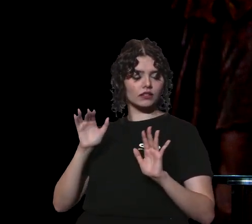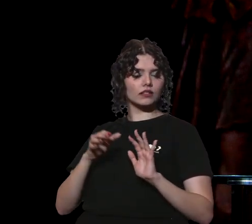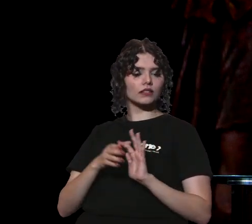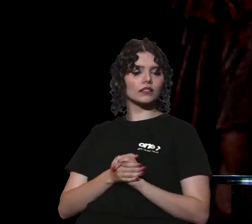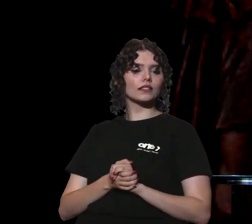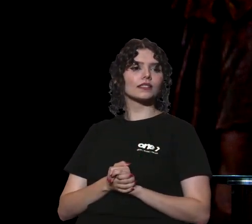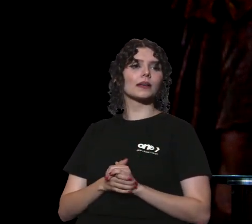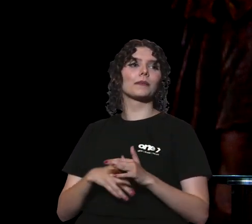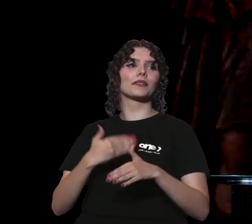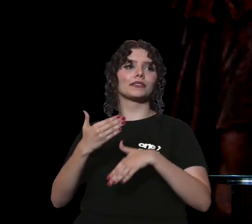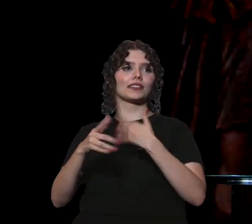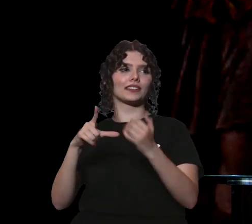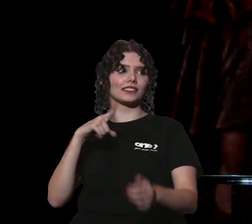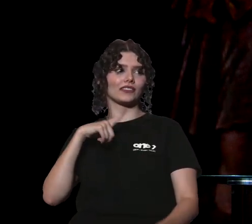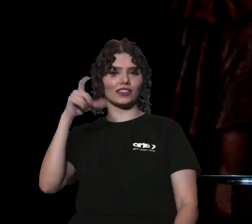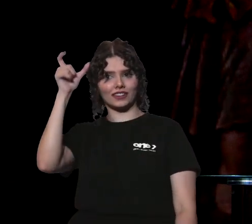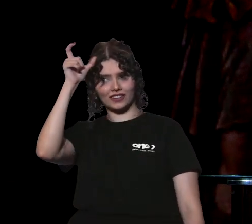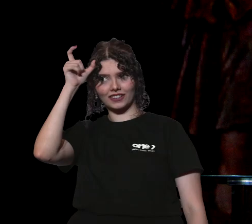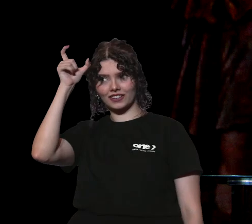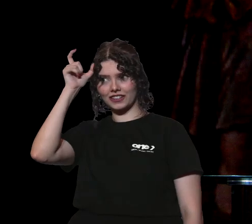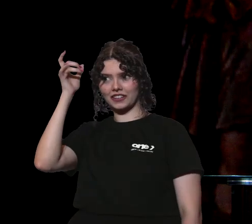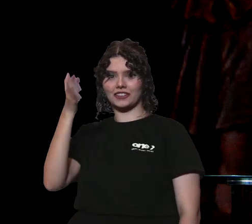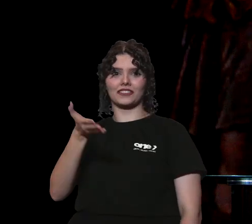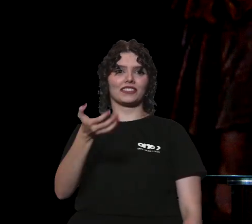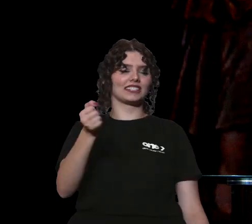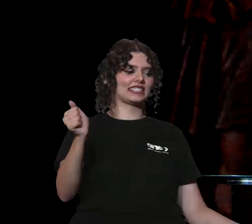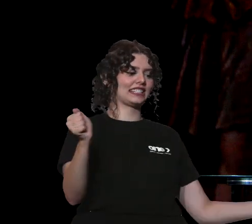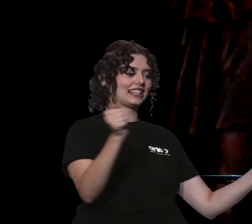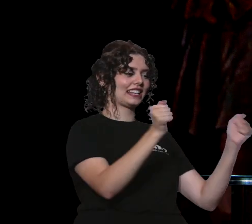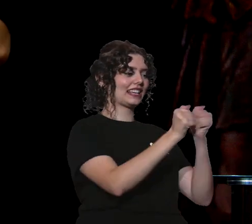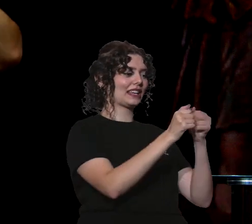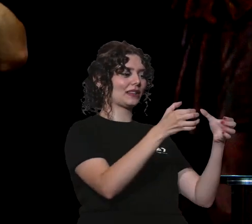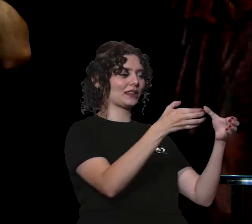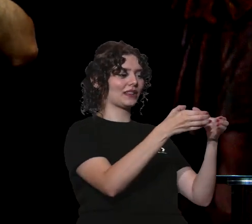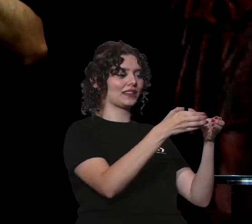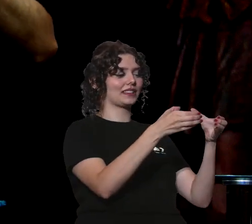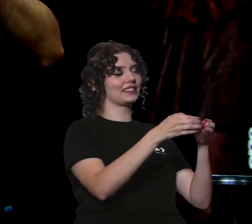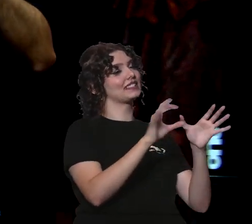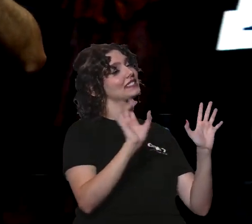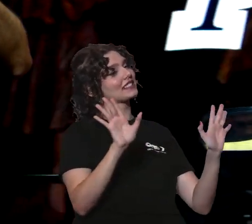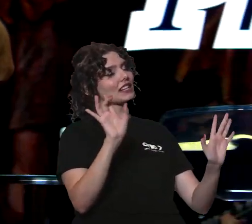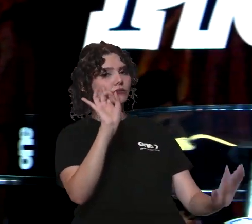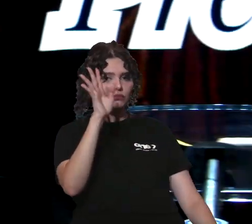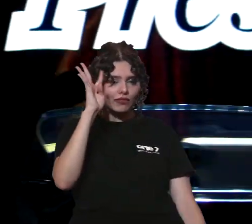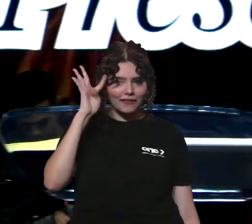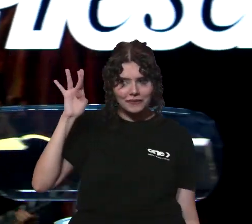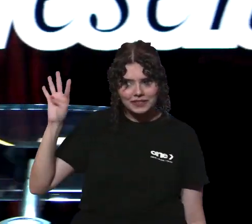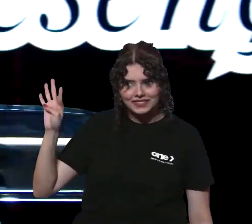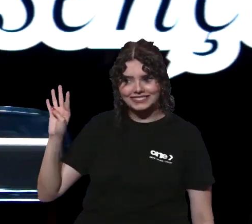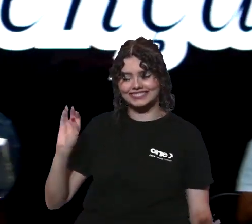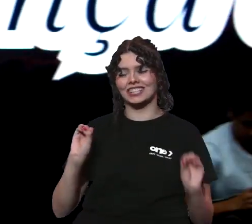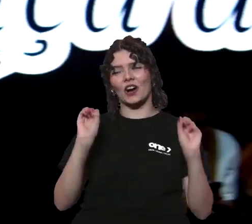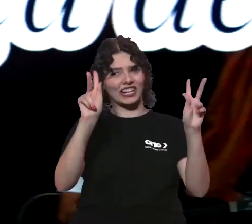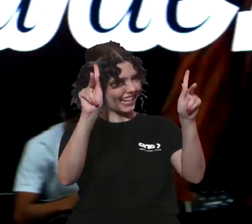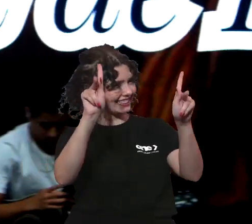psicológico. A próxima vez que tiver endemoniado, eu vou te trancar com ele numa sala e depois você me conta se é psicológico.